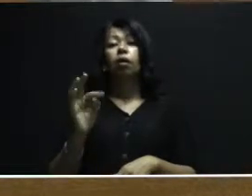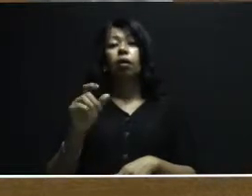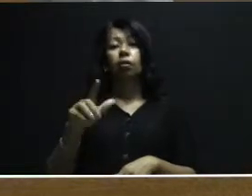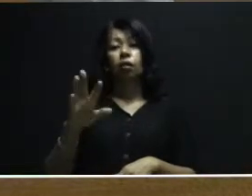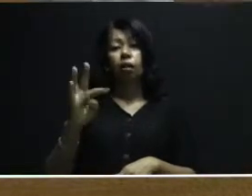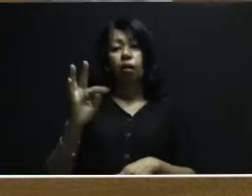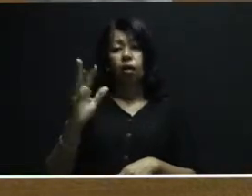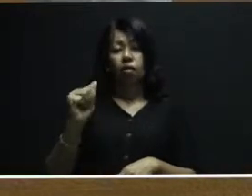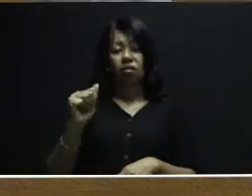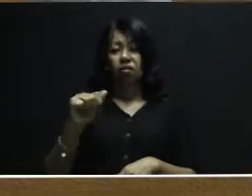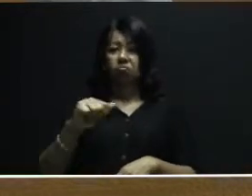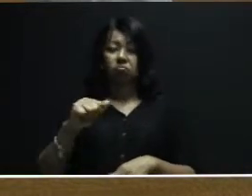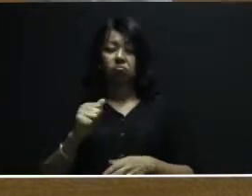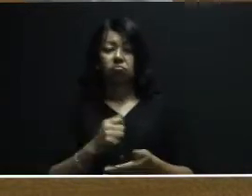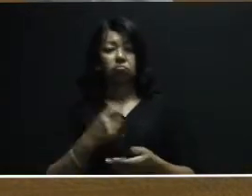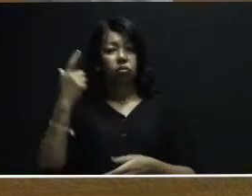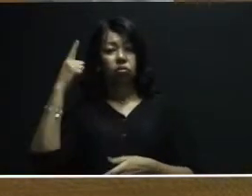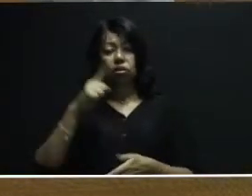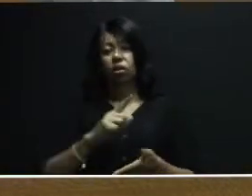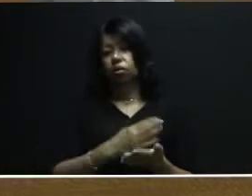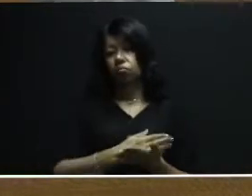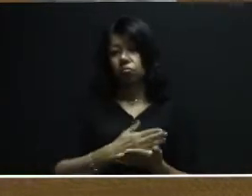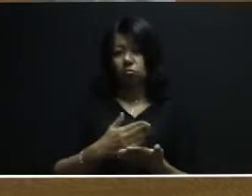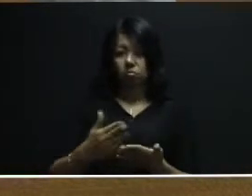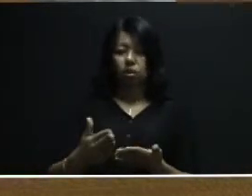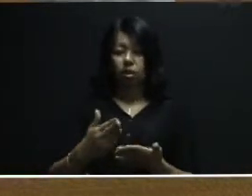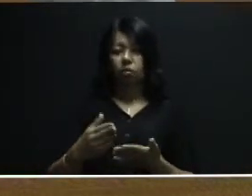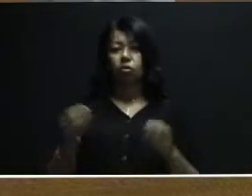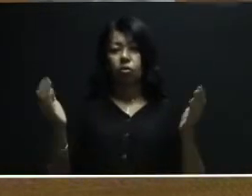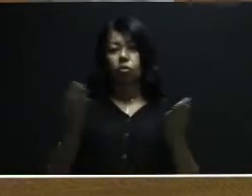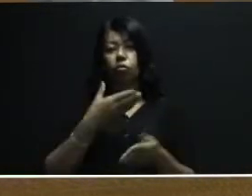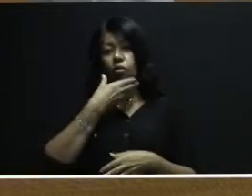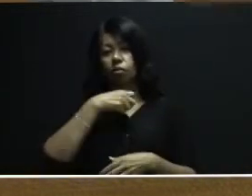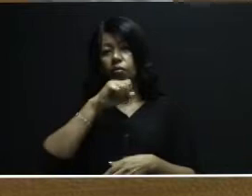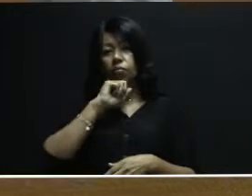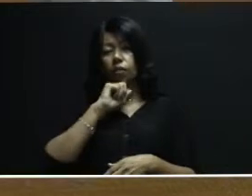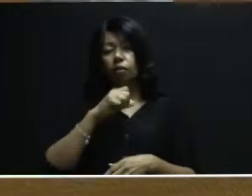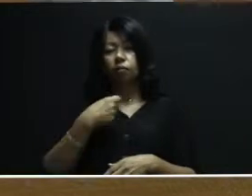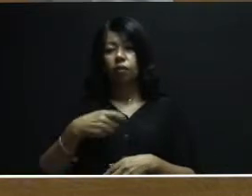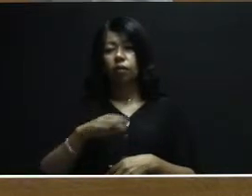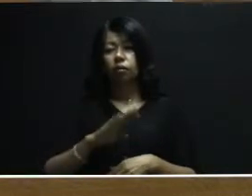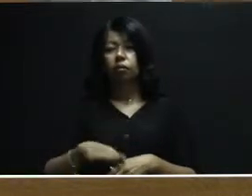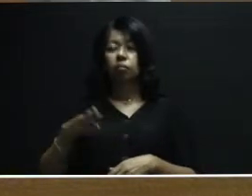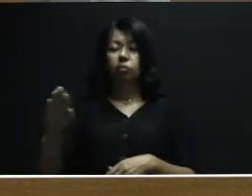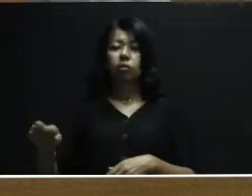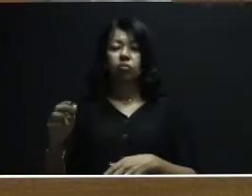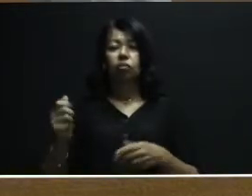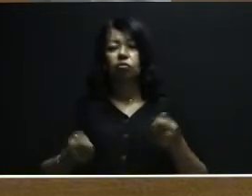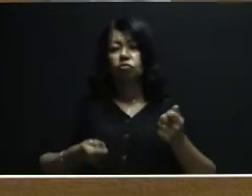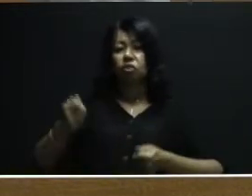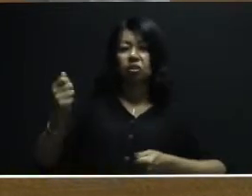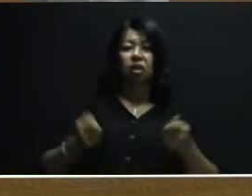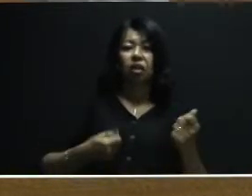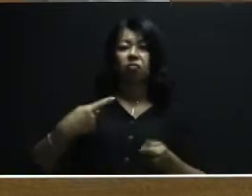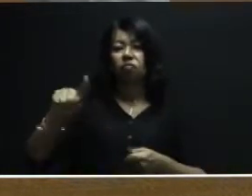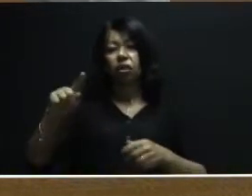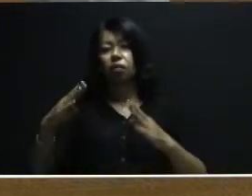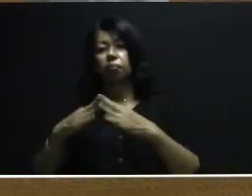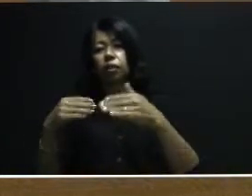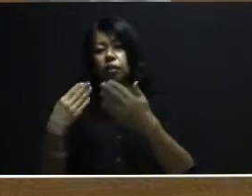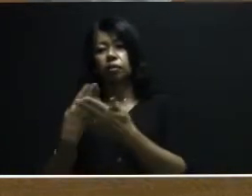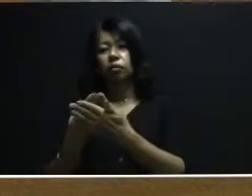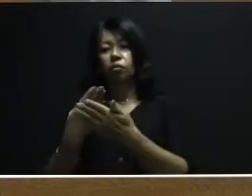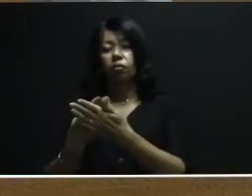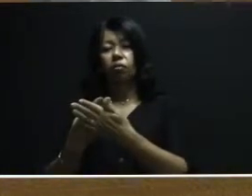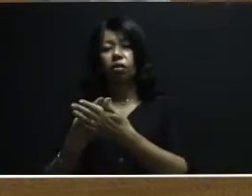da iniciação. Hoje, o pai traz esse garoto de carro na porta do colégio,